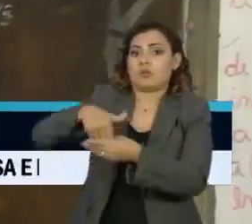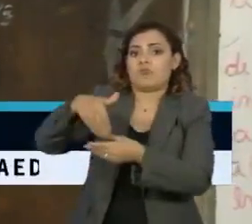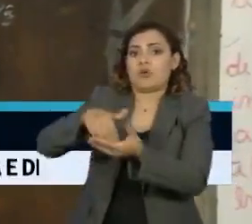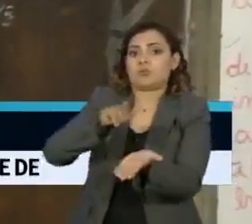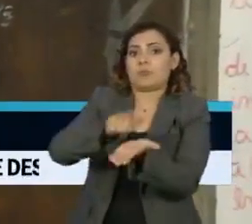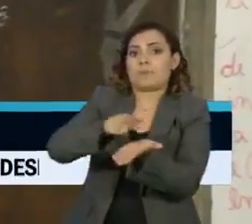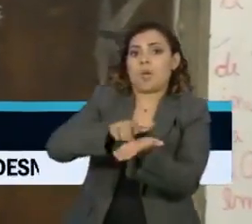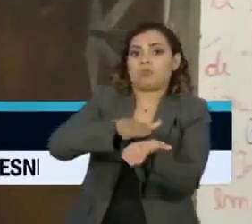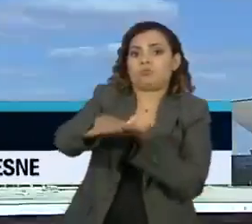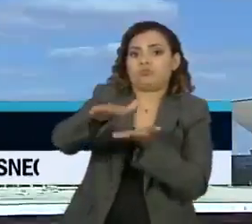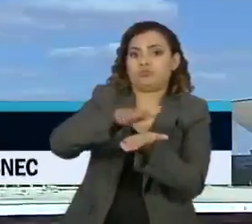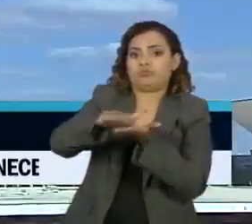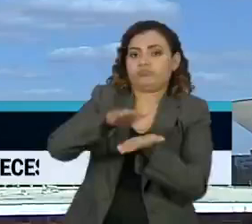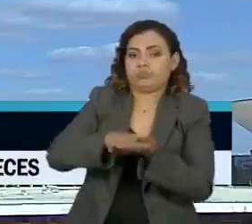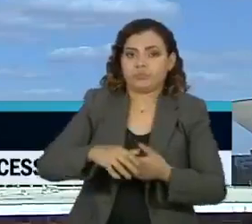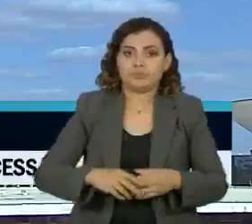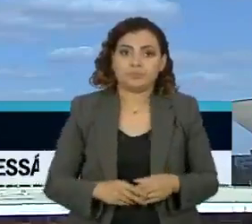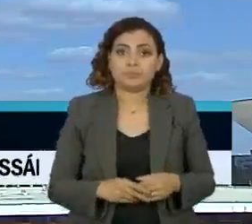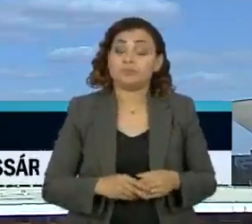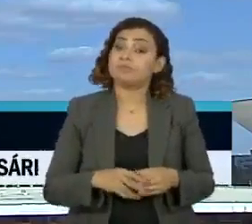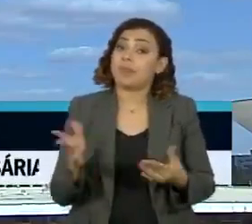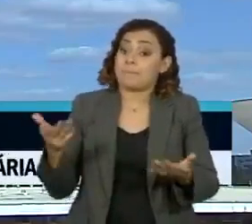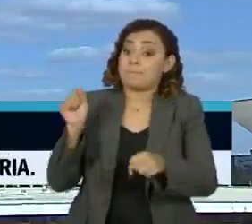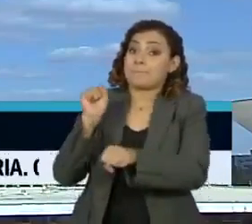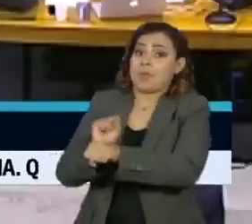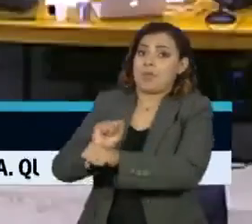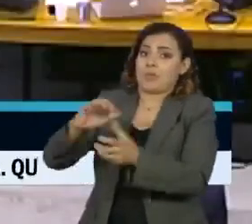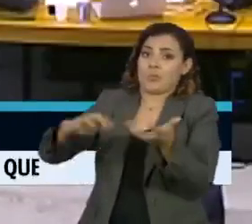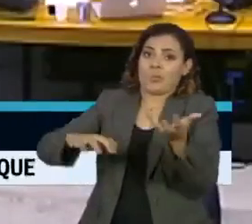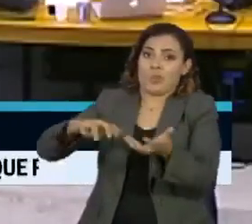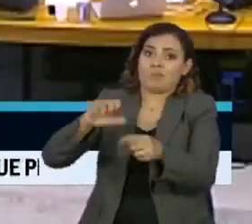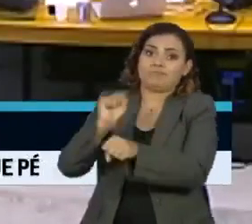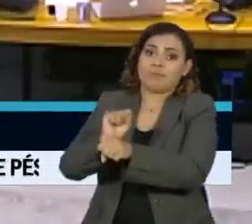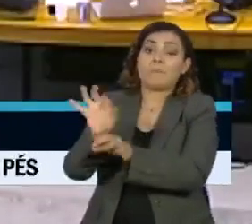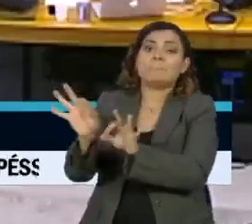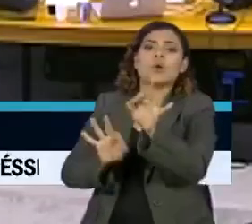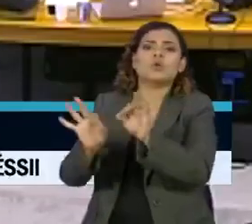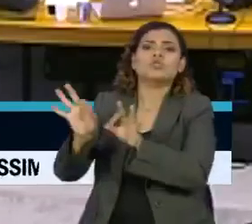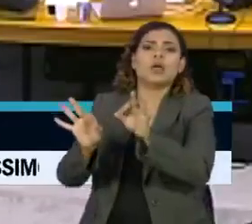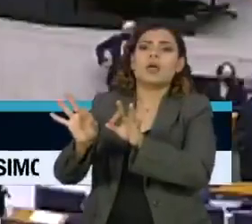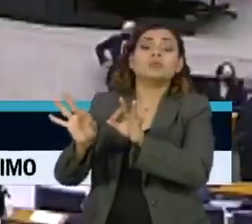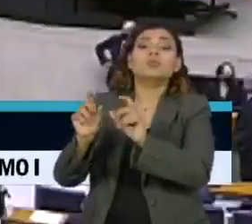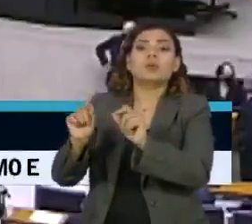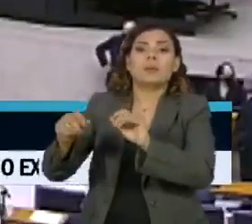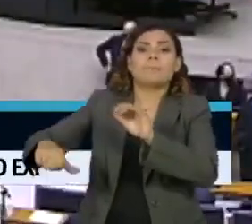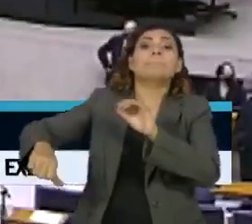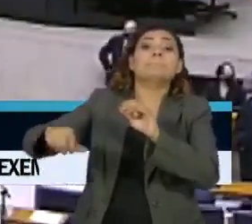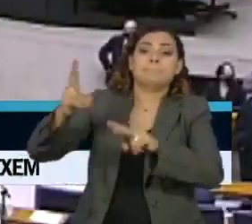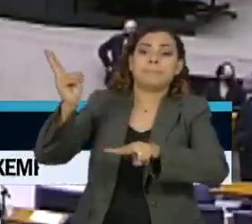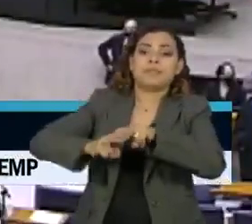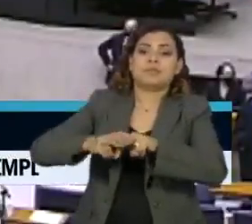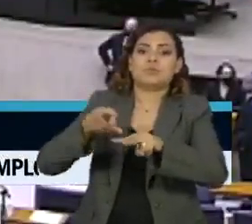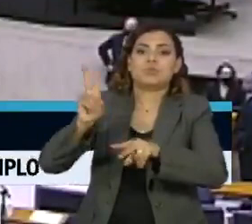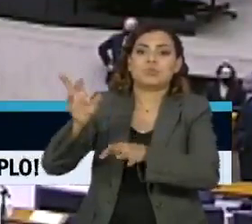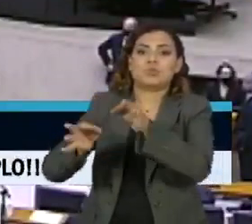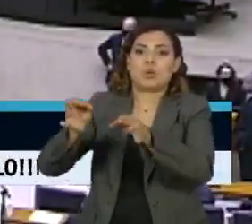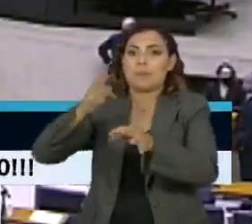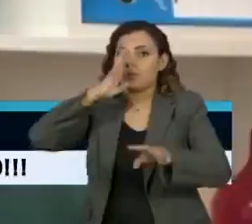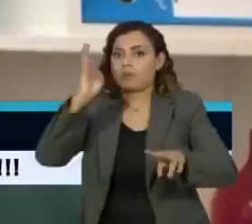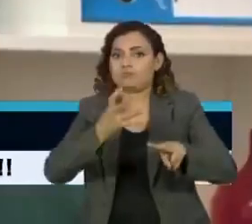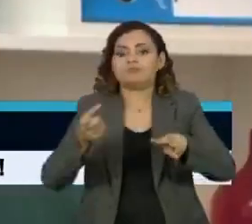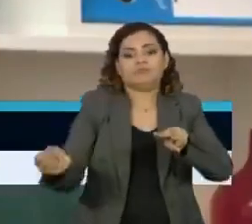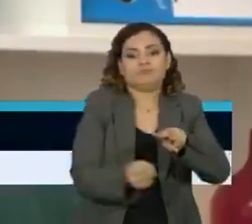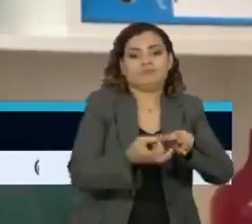impresso nas eleições estão ainda parados no Congresso os projetos sobre a prisão após condenação em Segunda